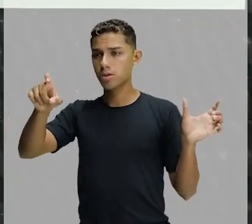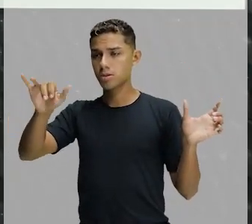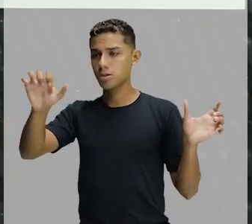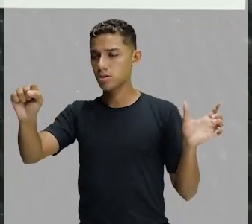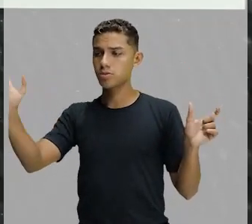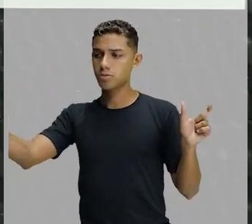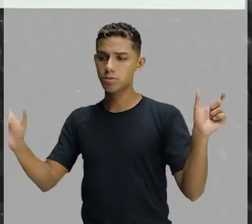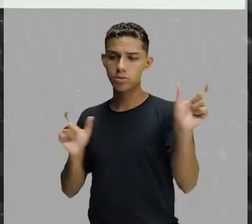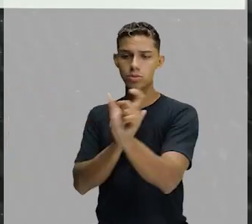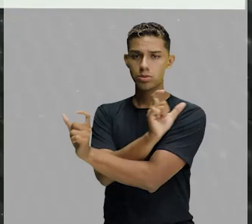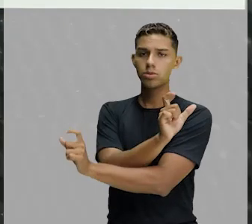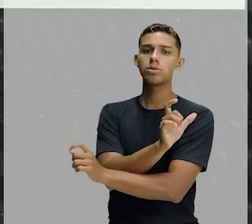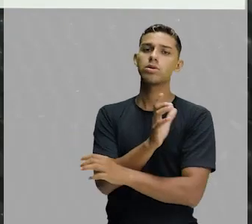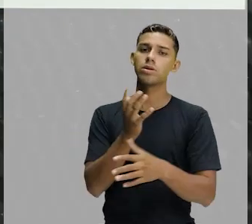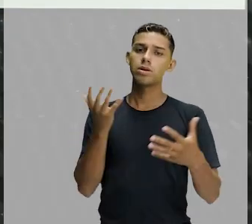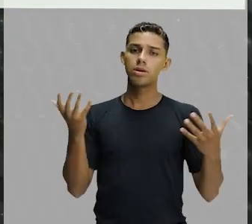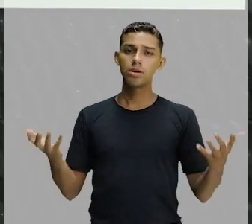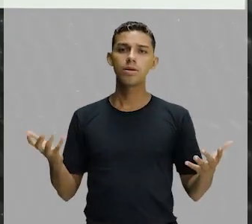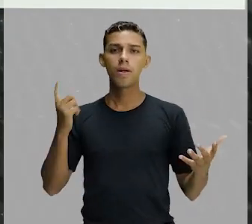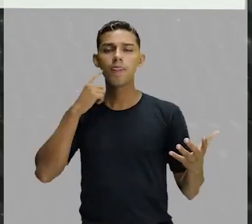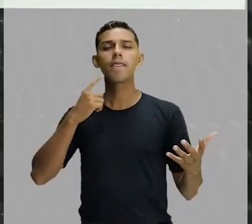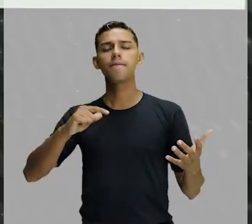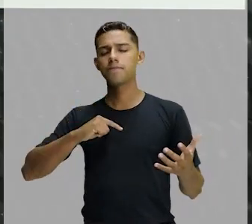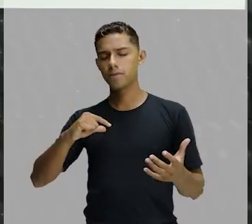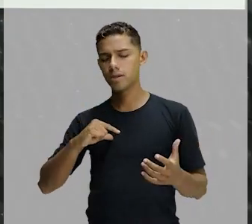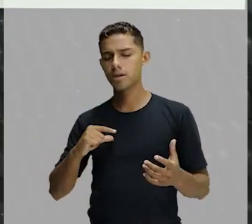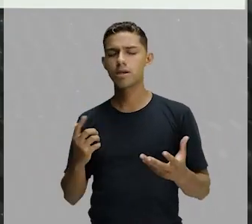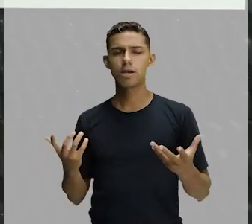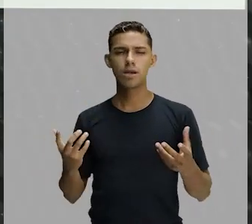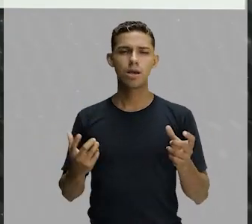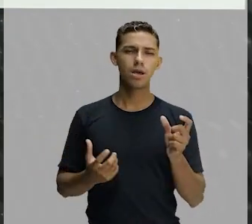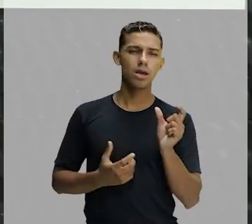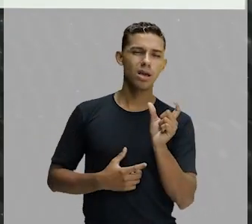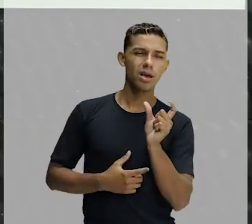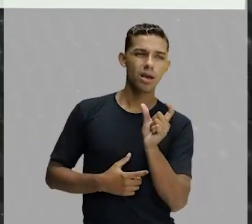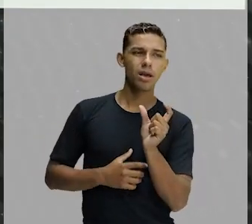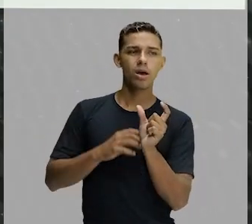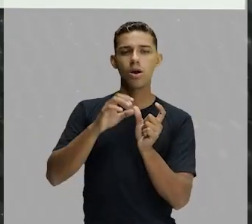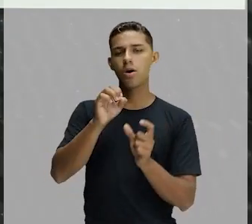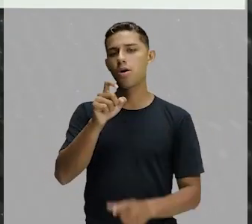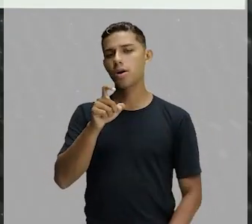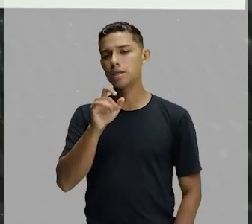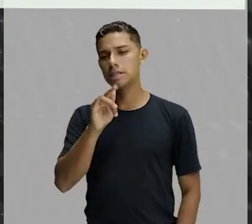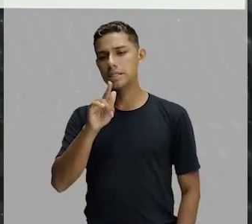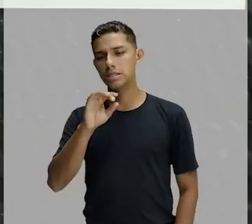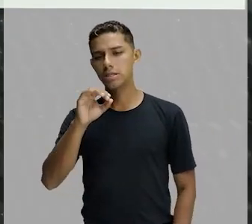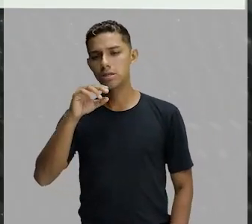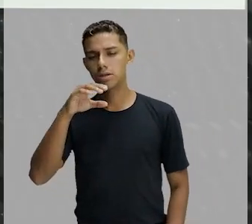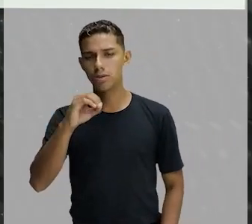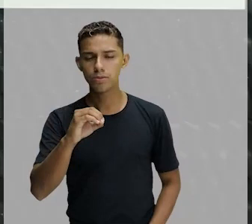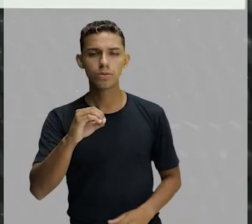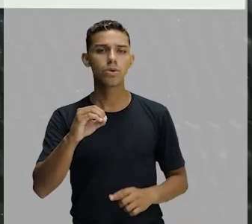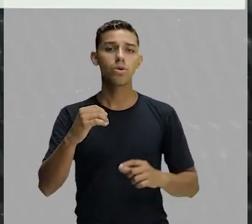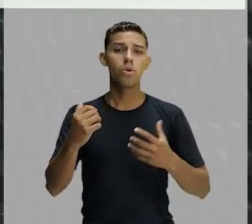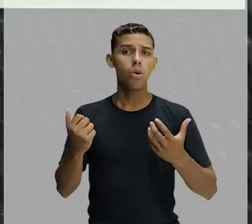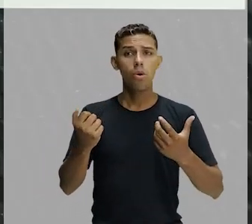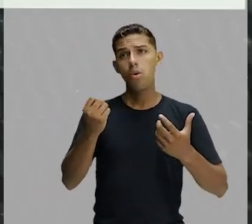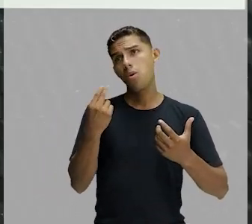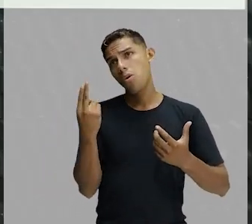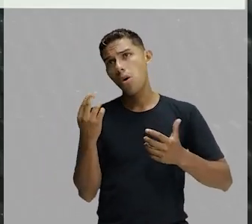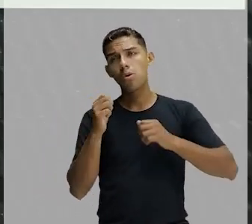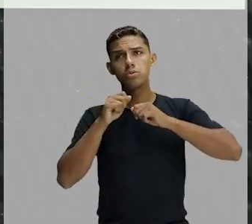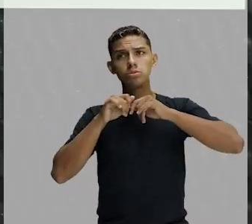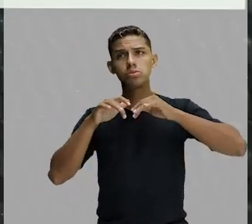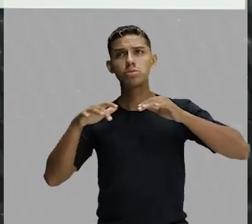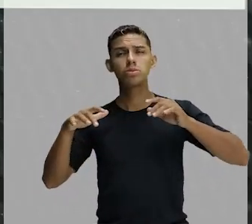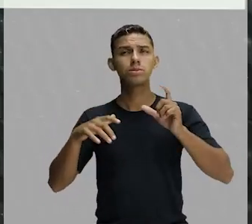isso, essa liberação de oxigênio, ou absorção de oxigênio, ou liberação de gás carbônico, ou absorção de